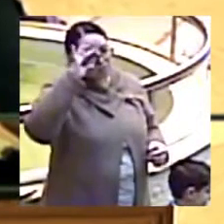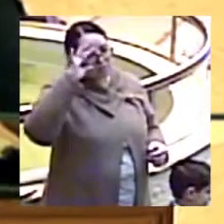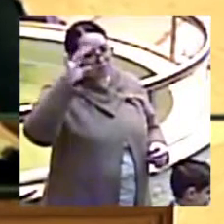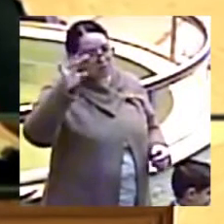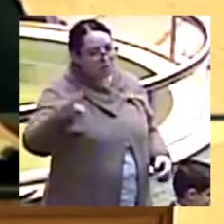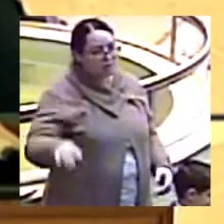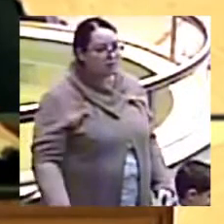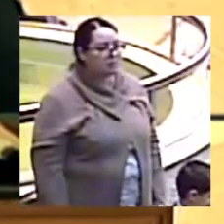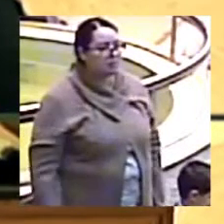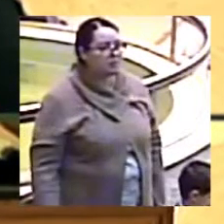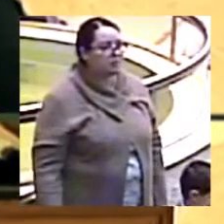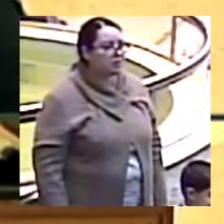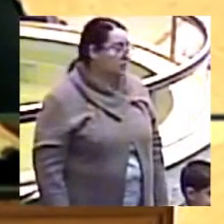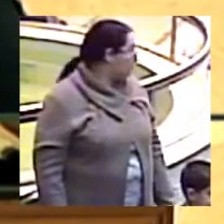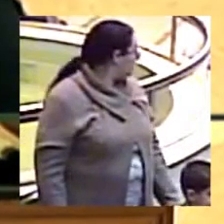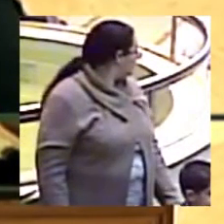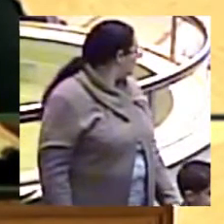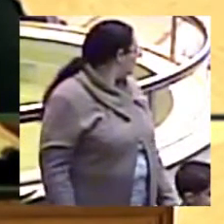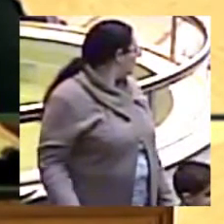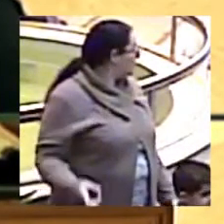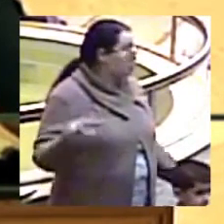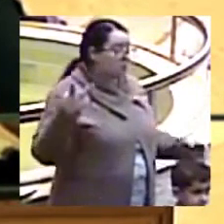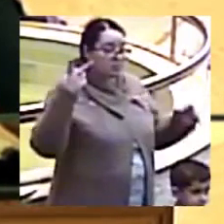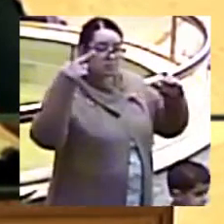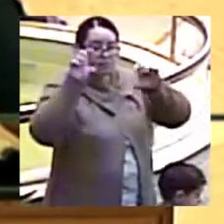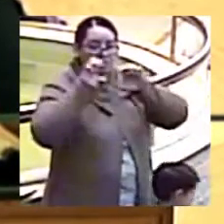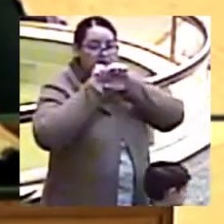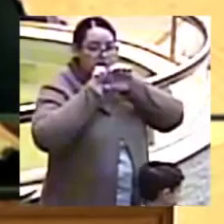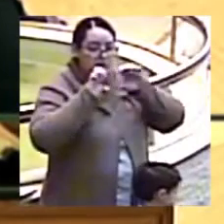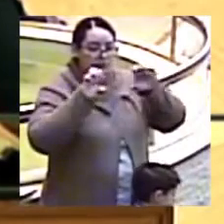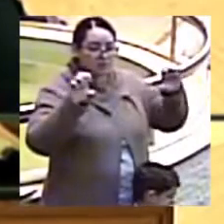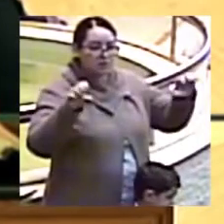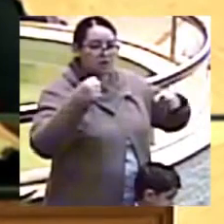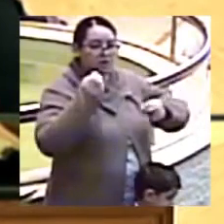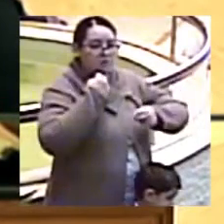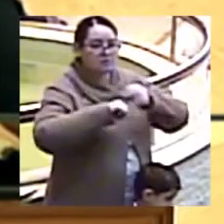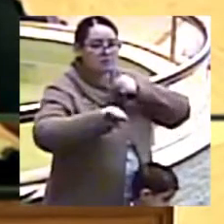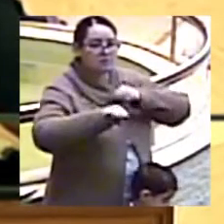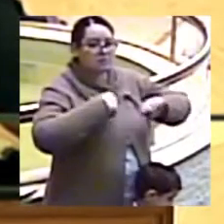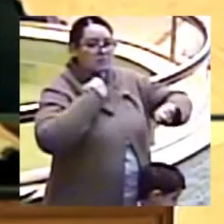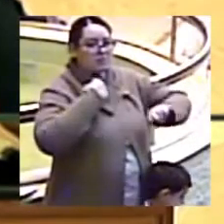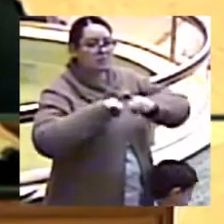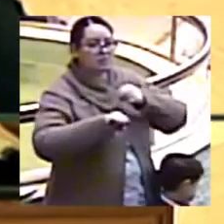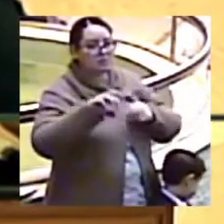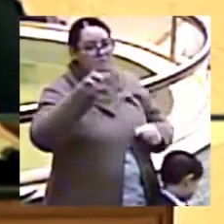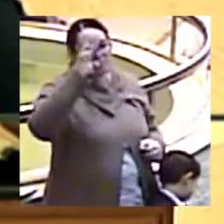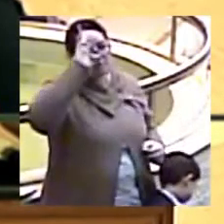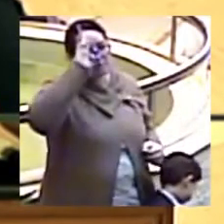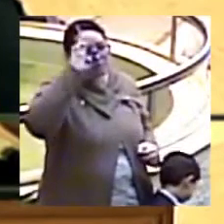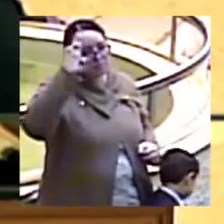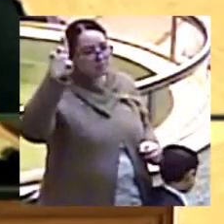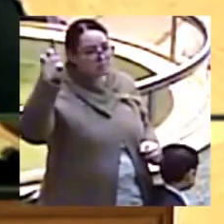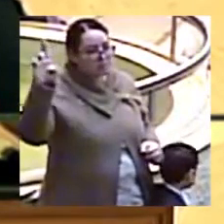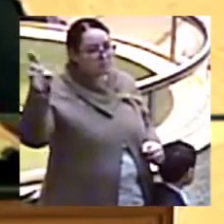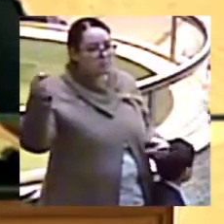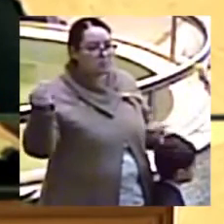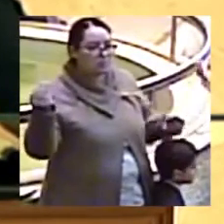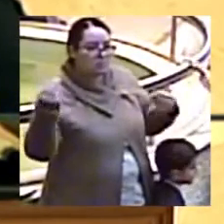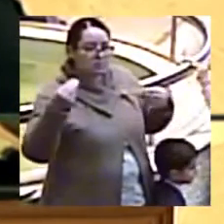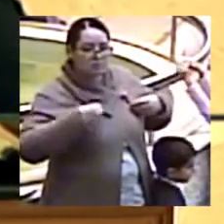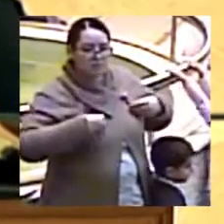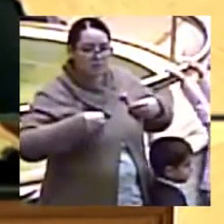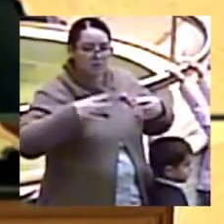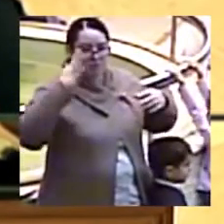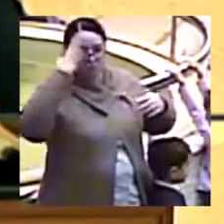do teu Evangelho em Salmos, que o Senhor nos conceda a sabedoria do